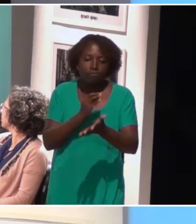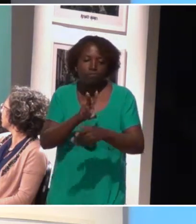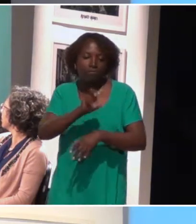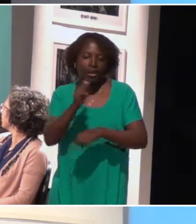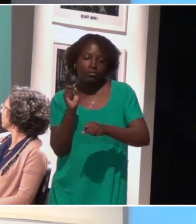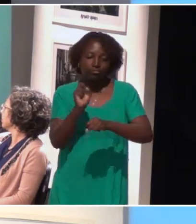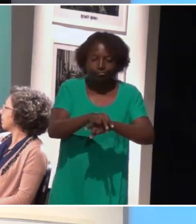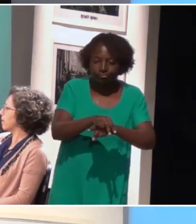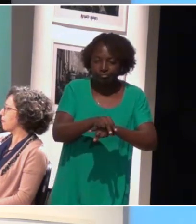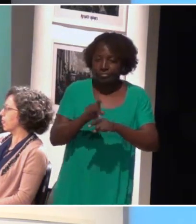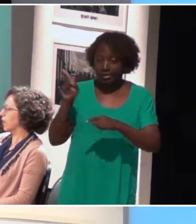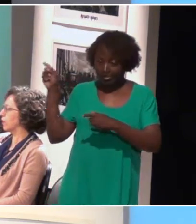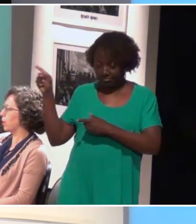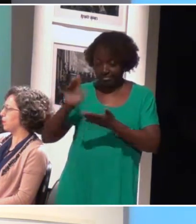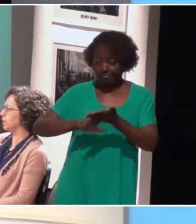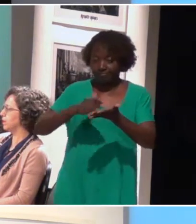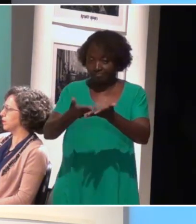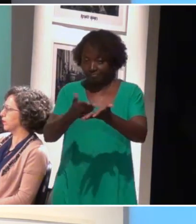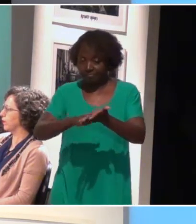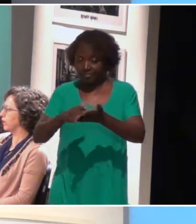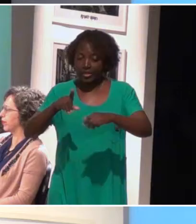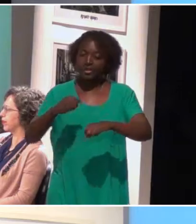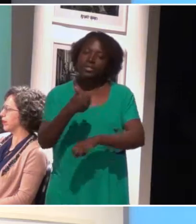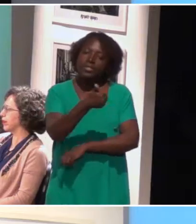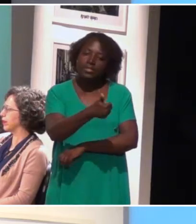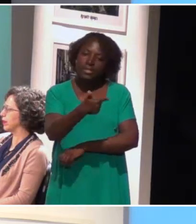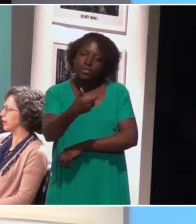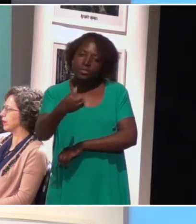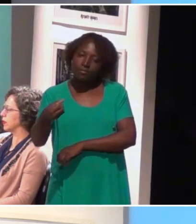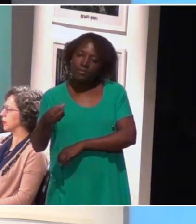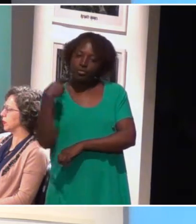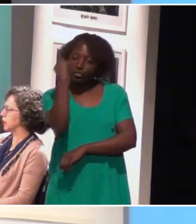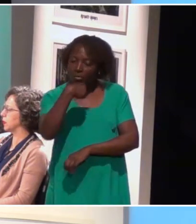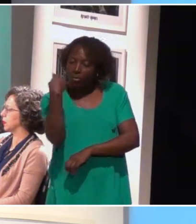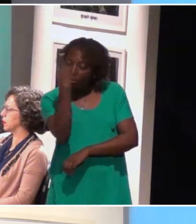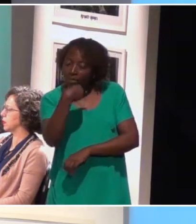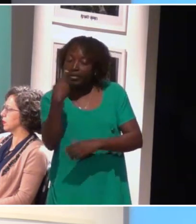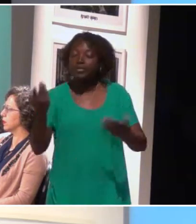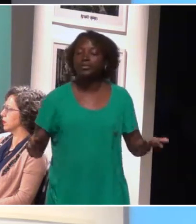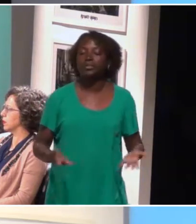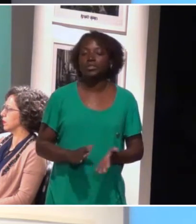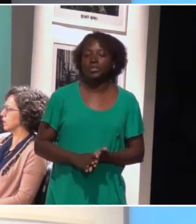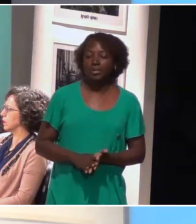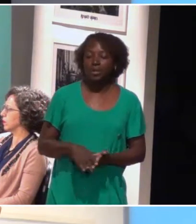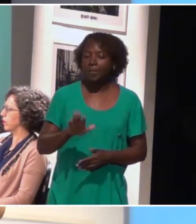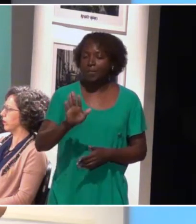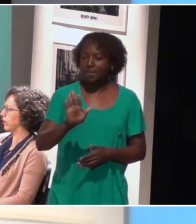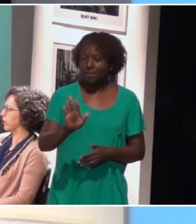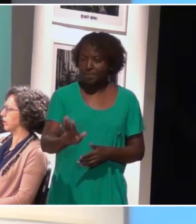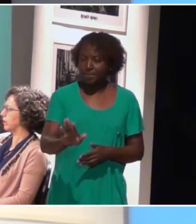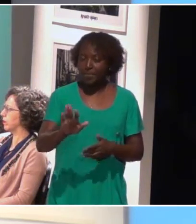Aqui, tradutor e intérprete, 120 horas, que fica naquela... Mas a nossa